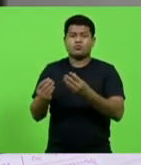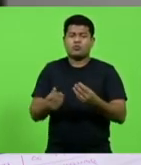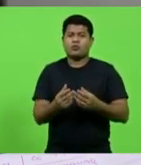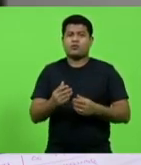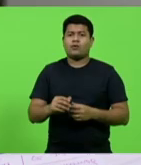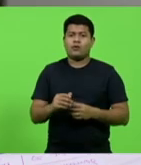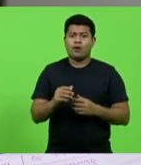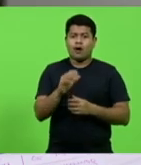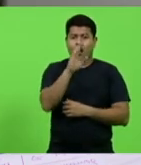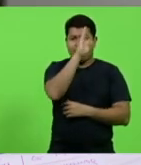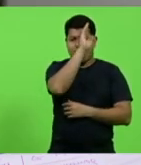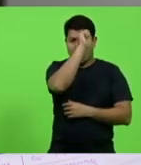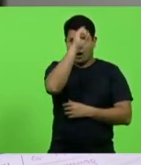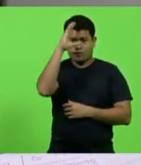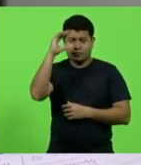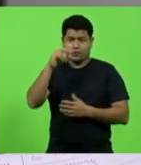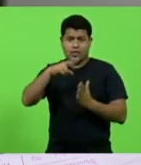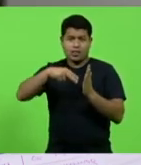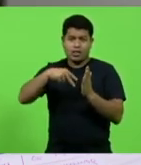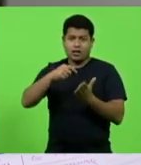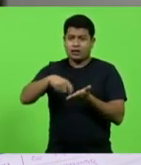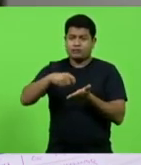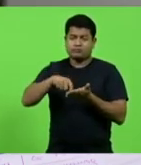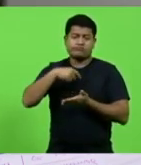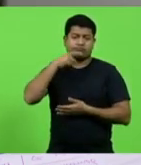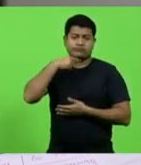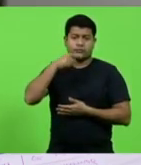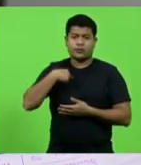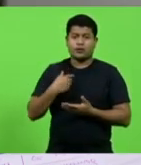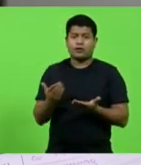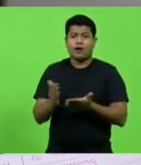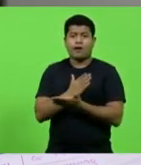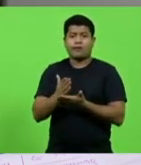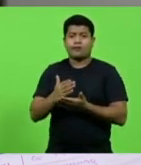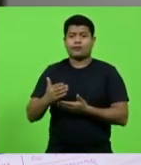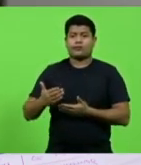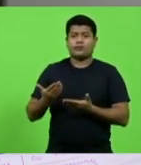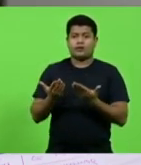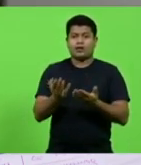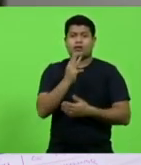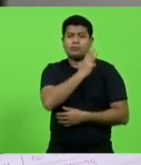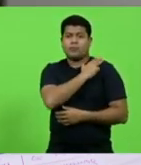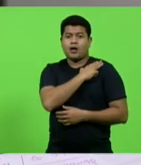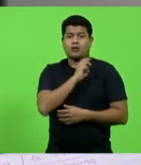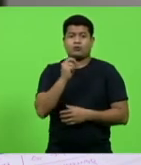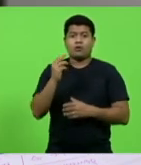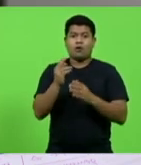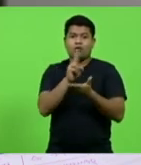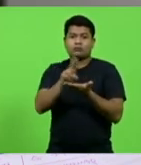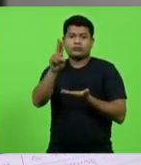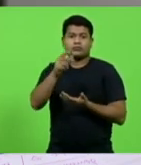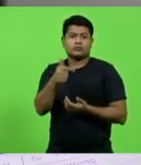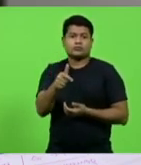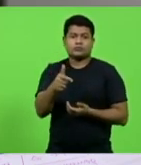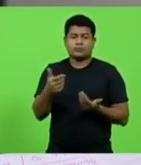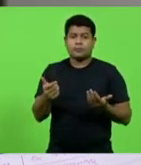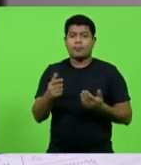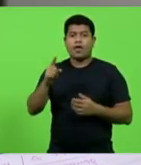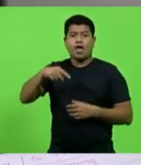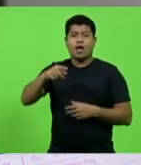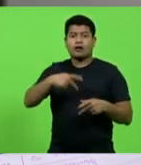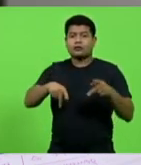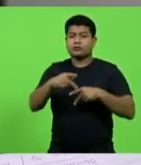baixa escolaridade de nível médio e superior, é comparado a nações que há mais de 200 anos não